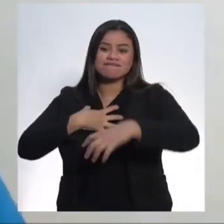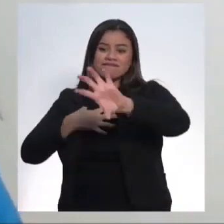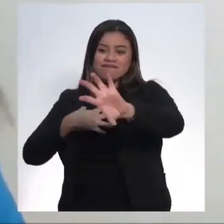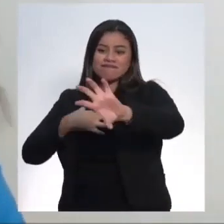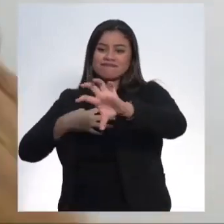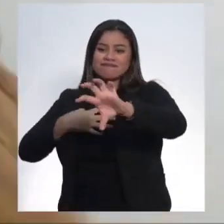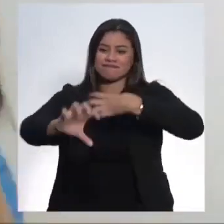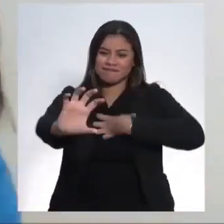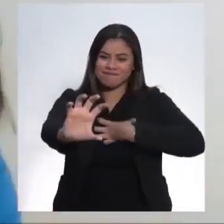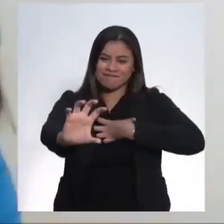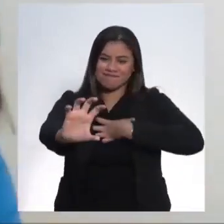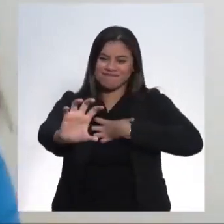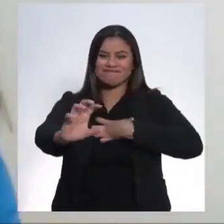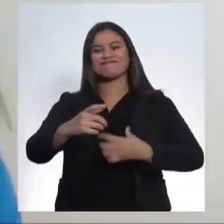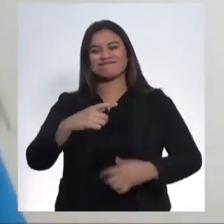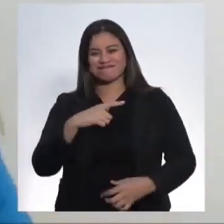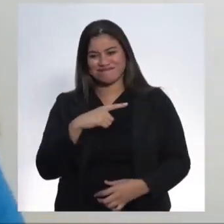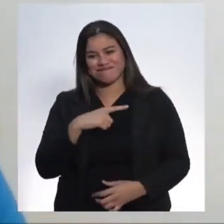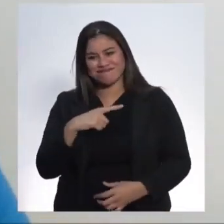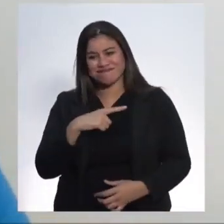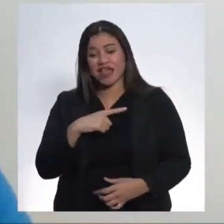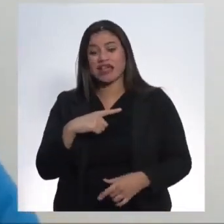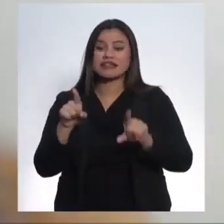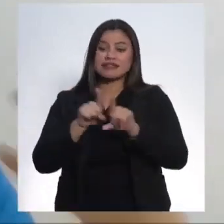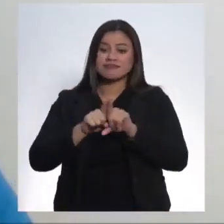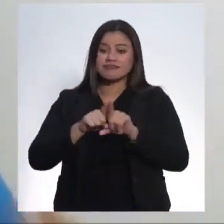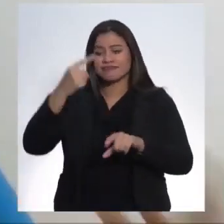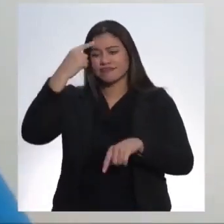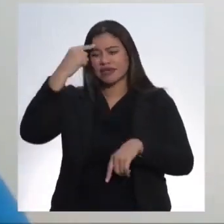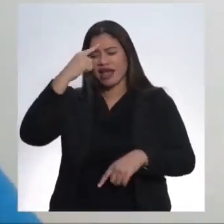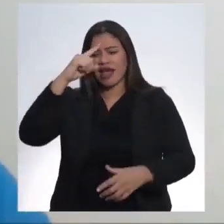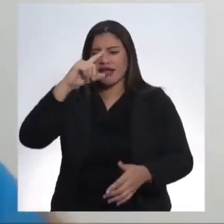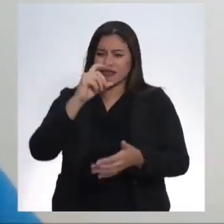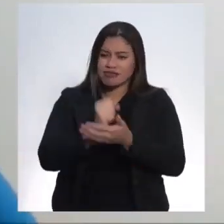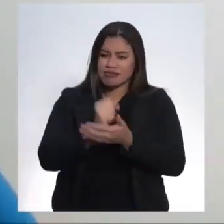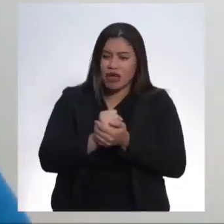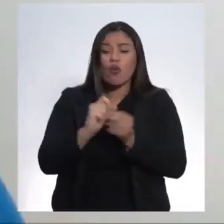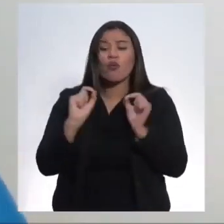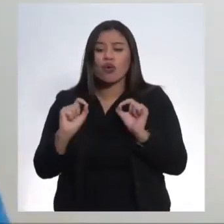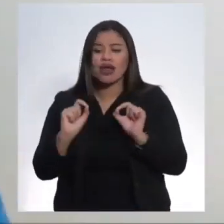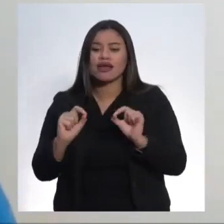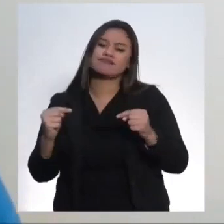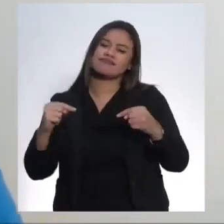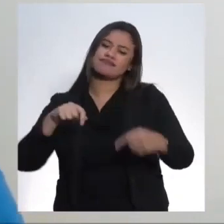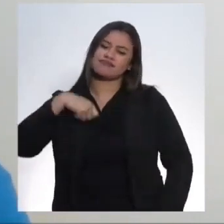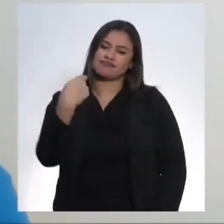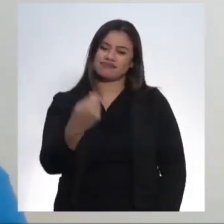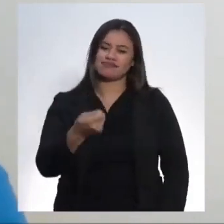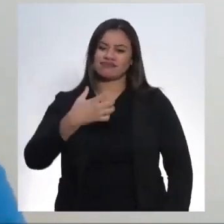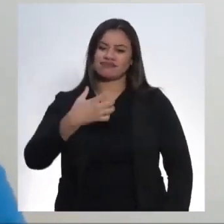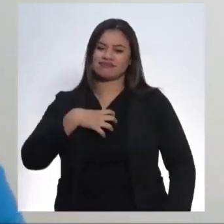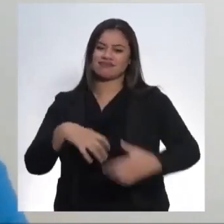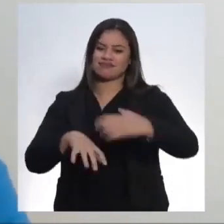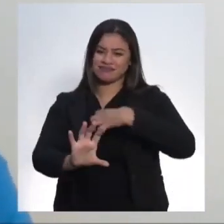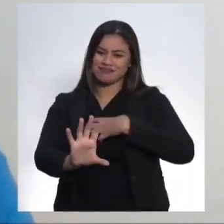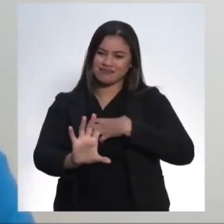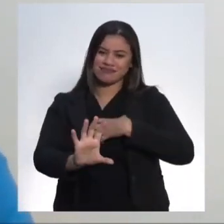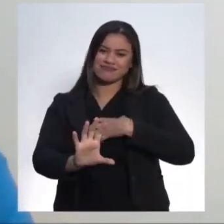ou tentando pensar em possíveis decisões, né? Esse é um exercício de empatia,